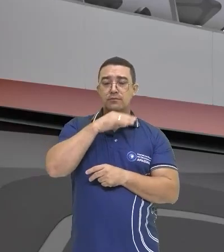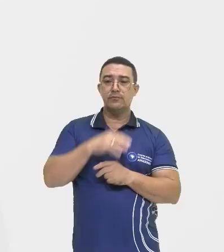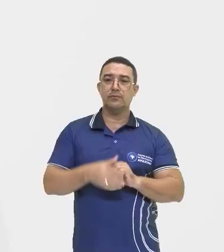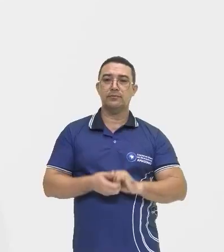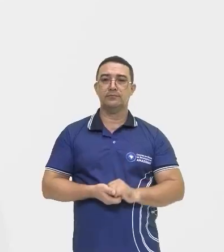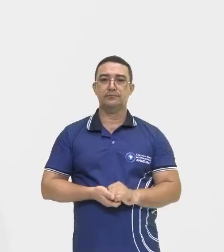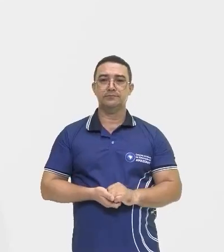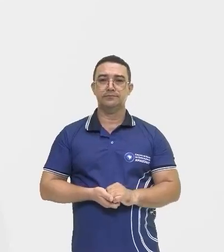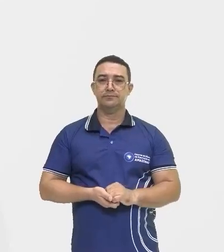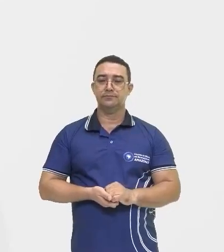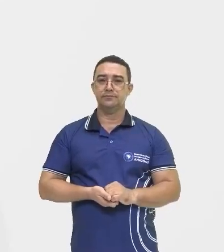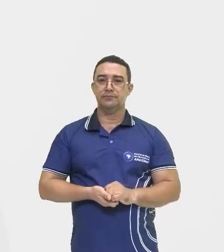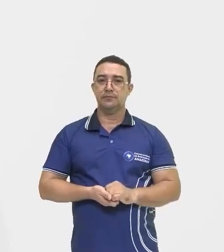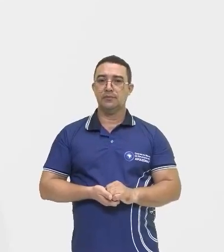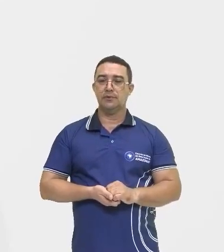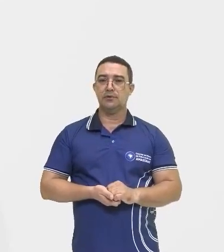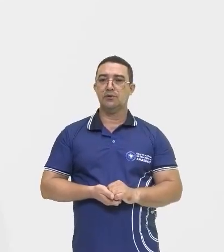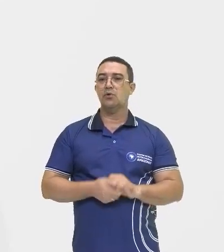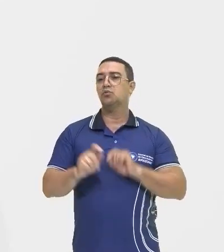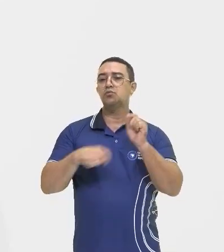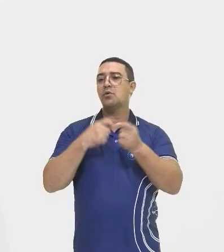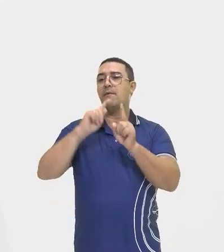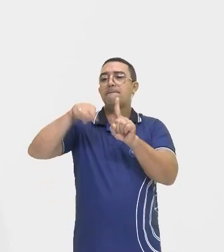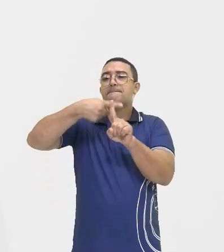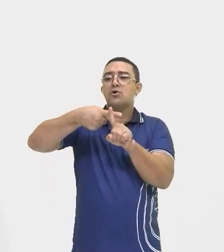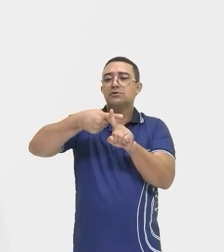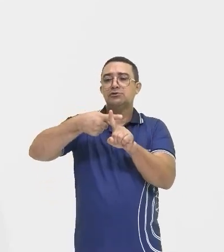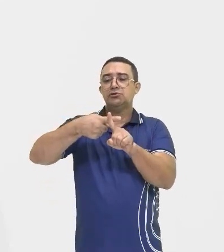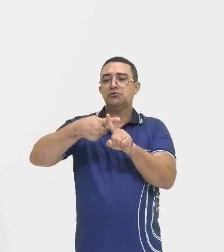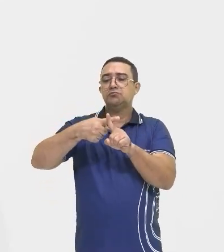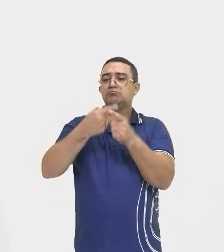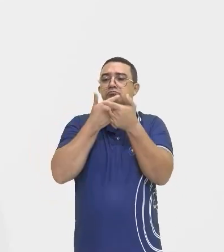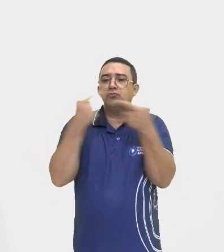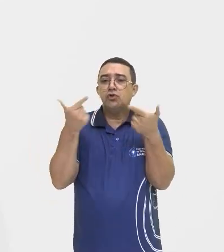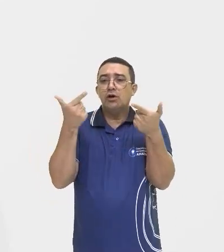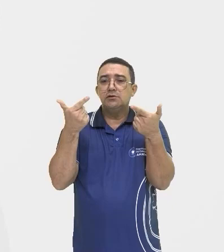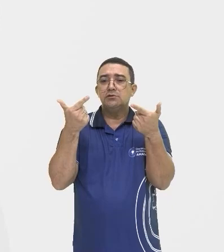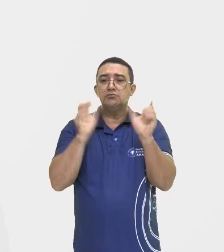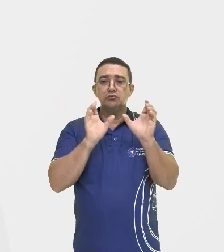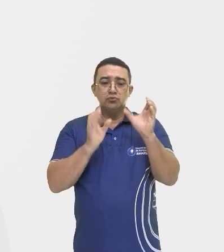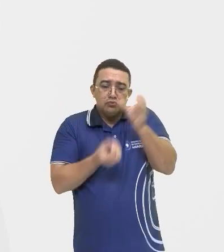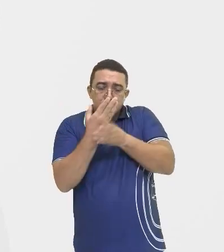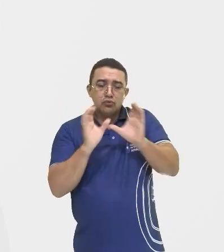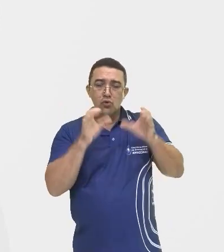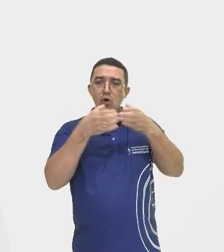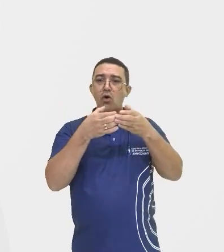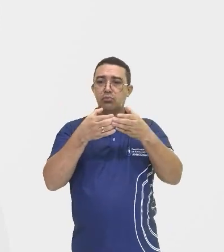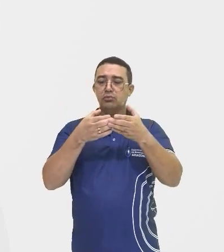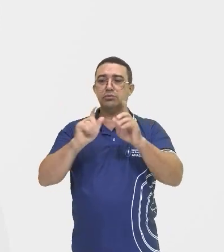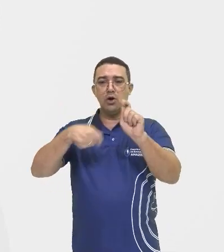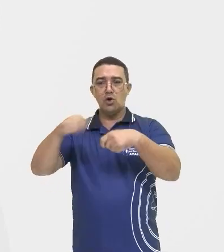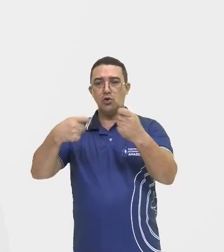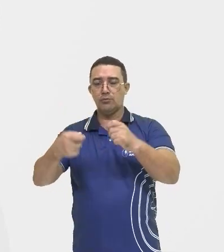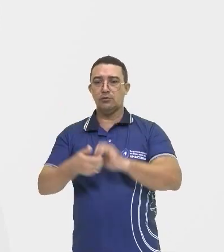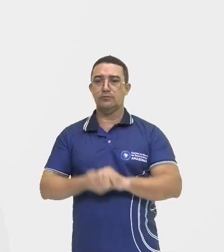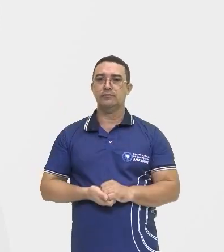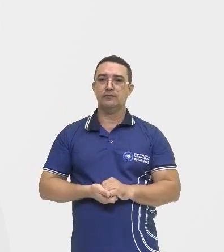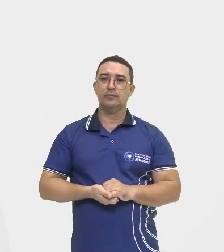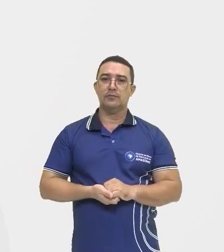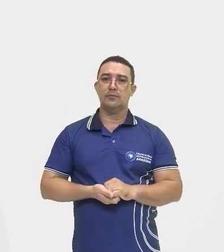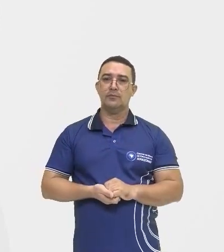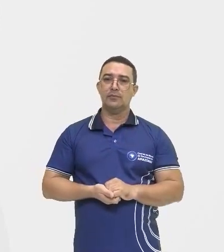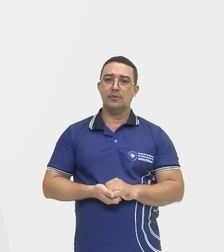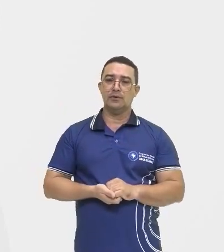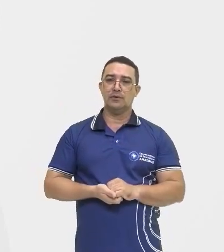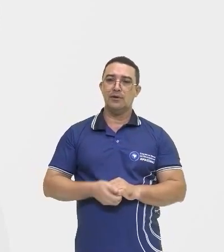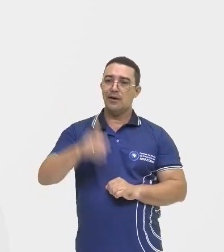econômicos? Olha só, como pontos positivos a gente pode citar: os países são capazes de propiciar o